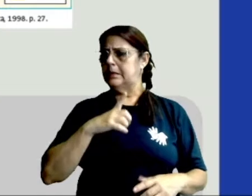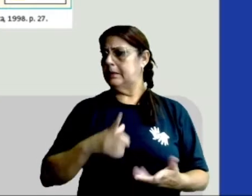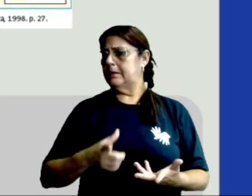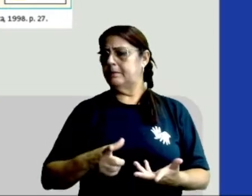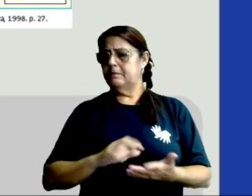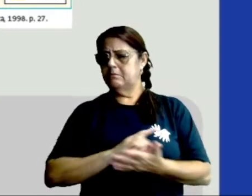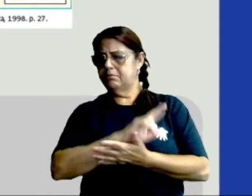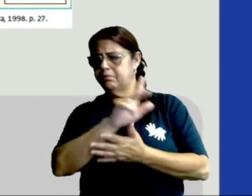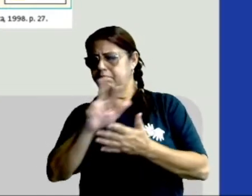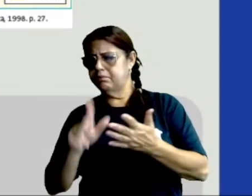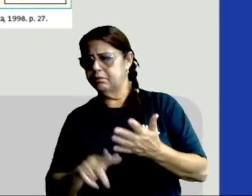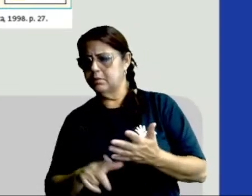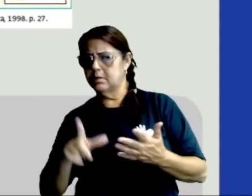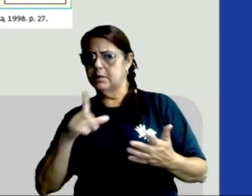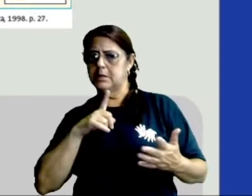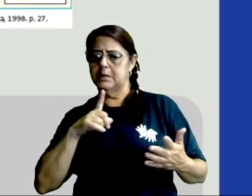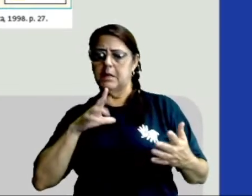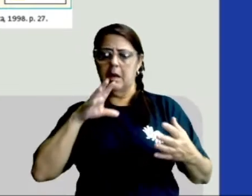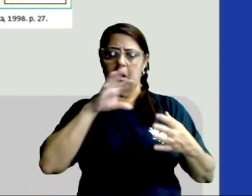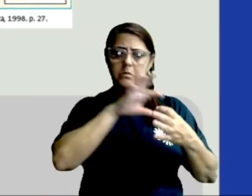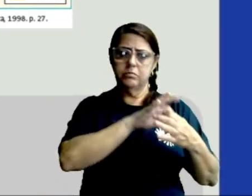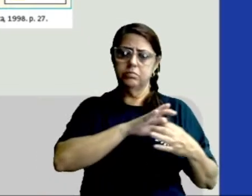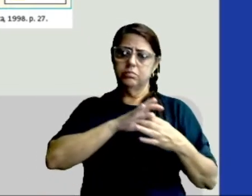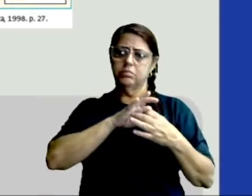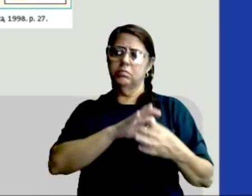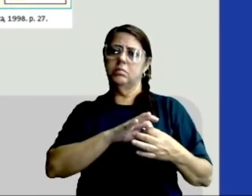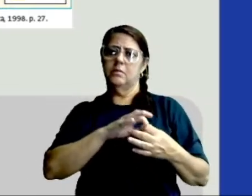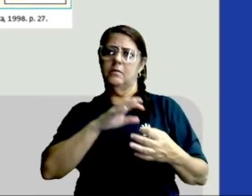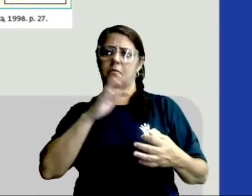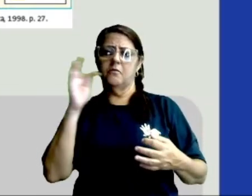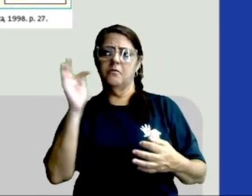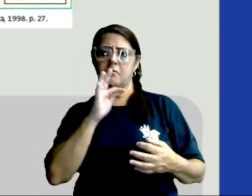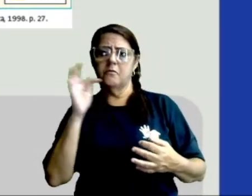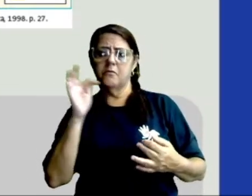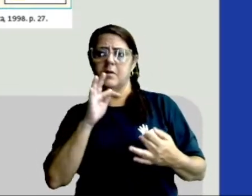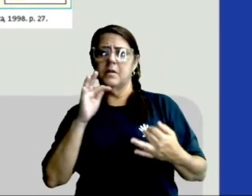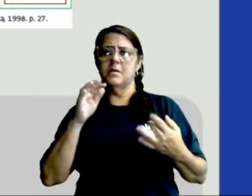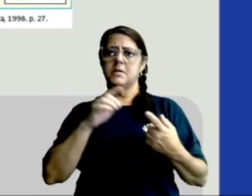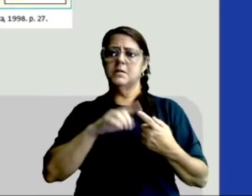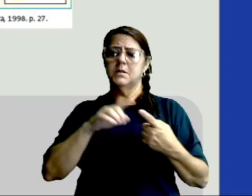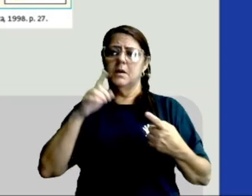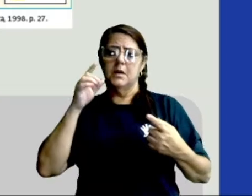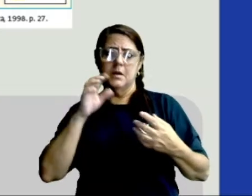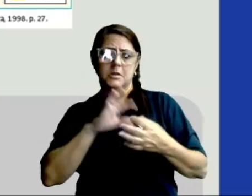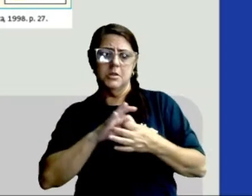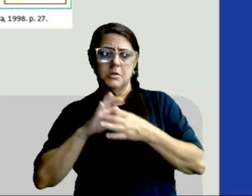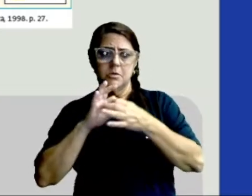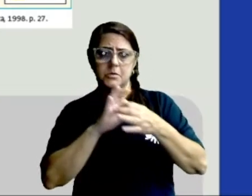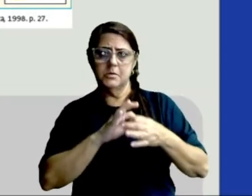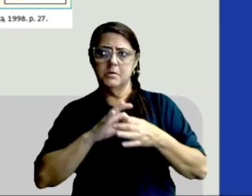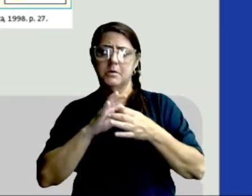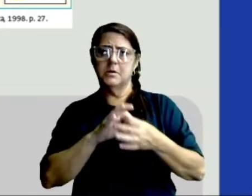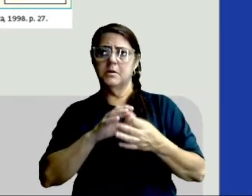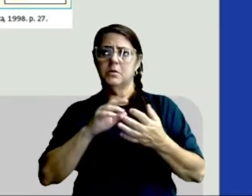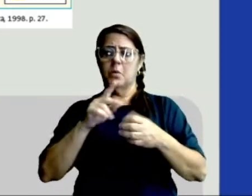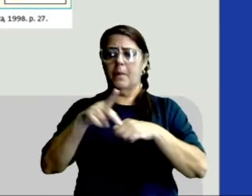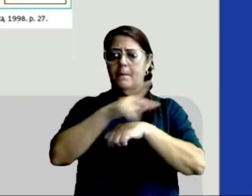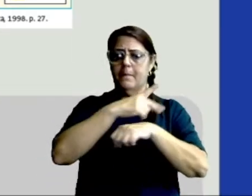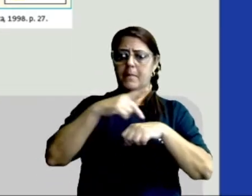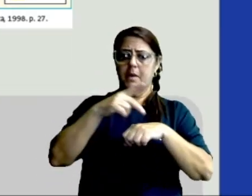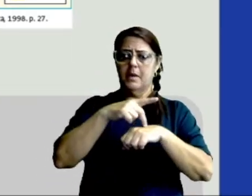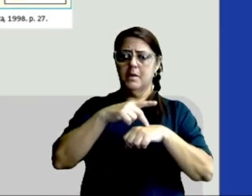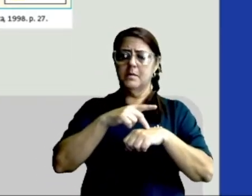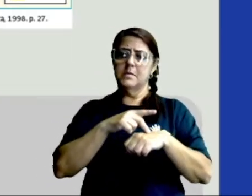Aí você tem o Entente, né, que são os aliados, né, Império Russo, França, o Reino Unido, né? Os países que eram